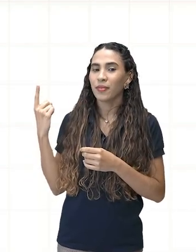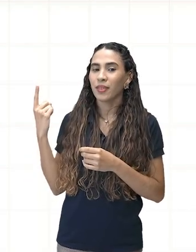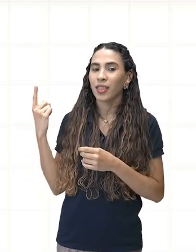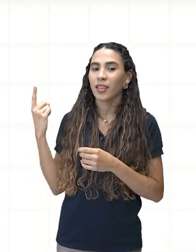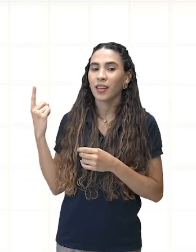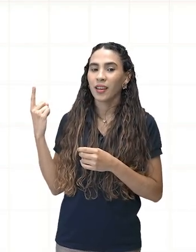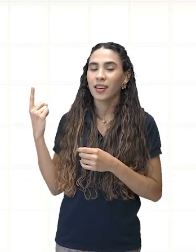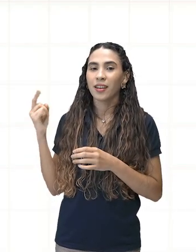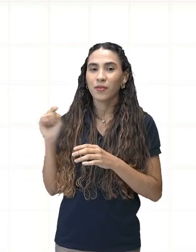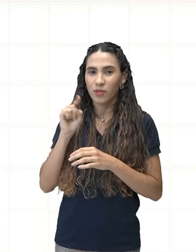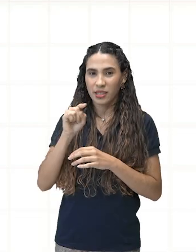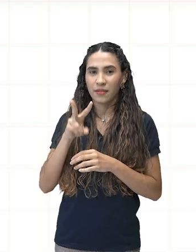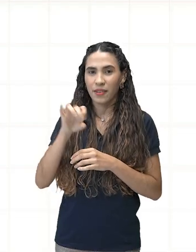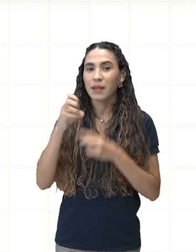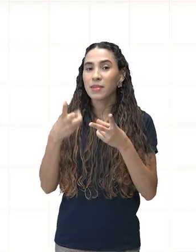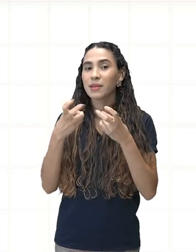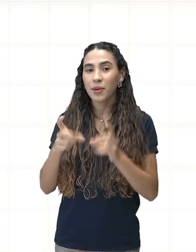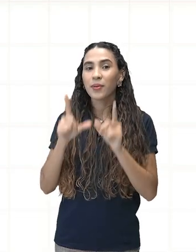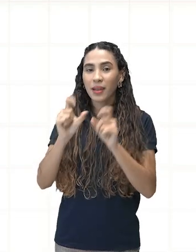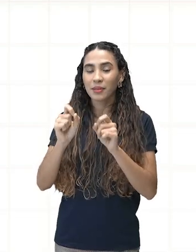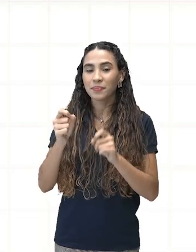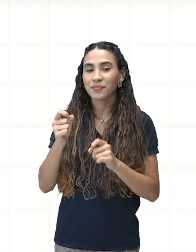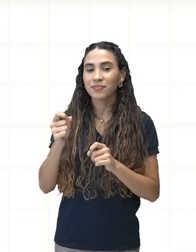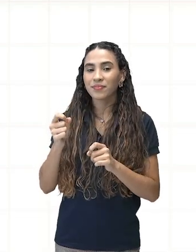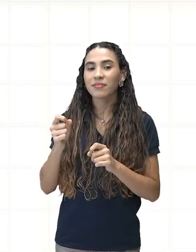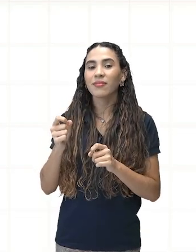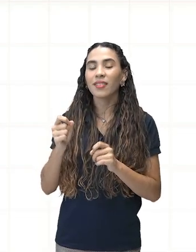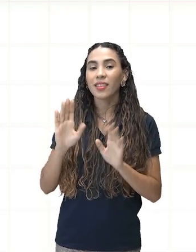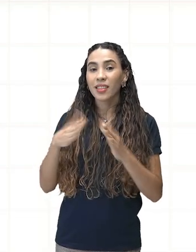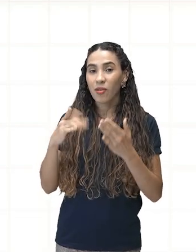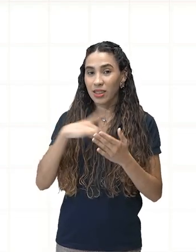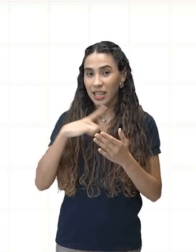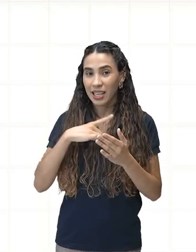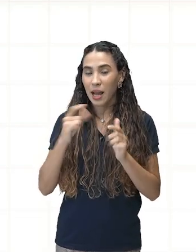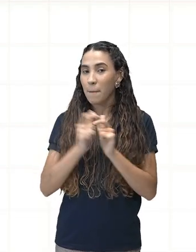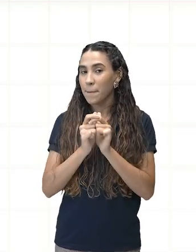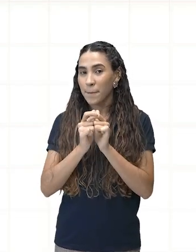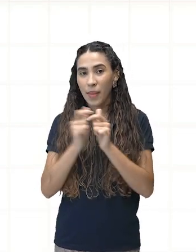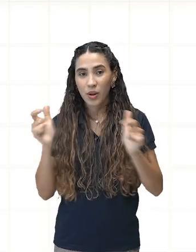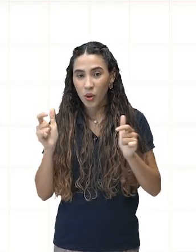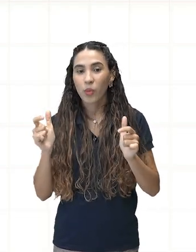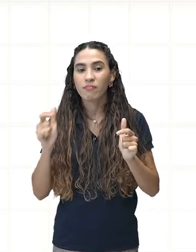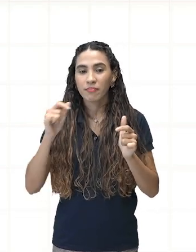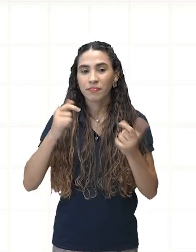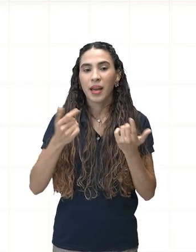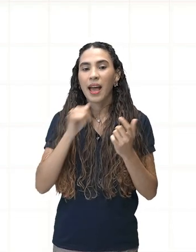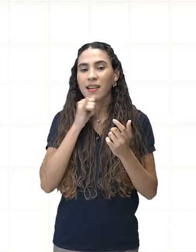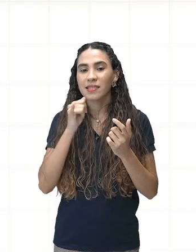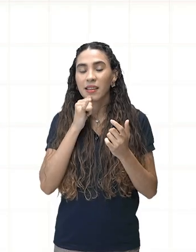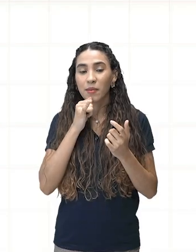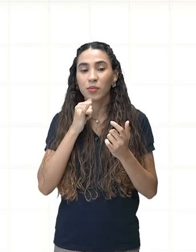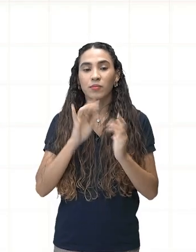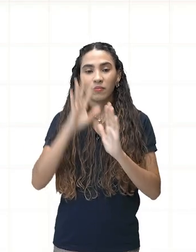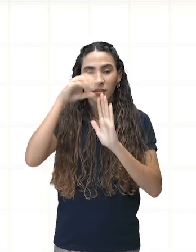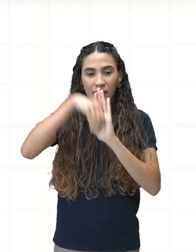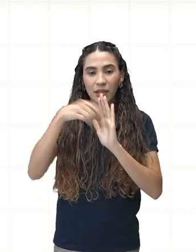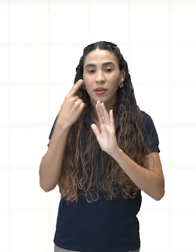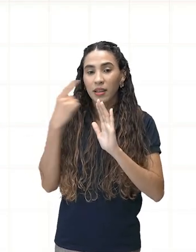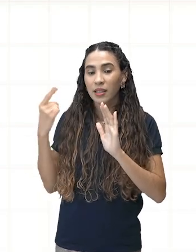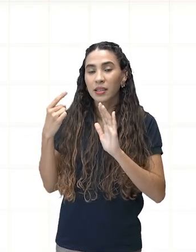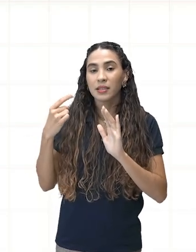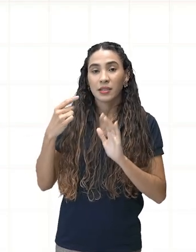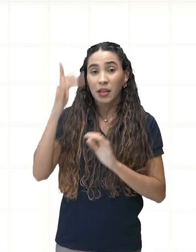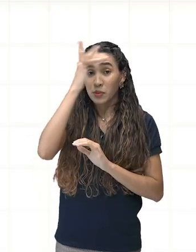gráfico. Percebam que a gente tem aqui a maior parte do nosso gráfico ocupado ali